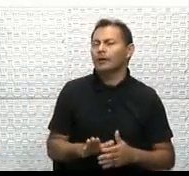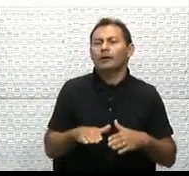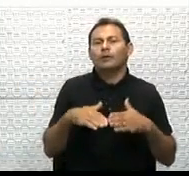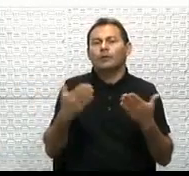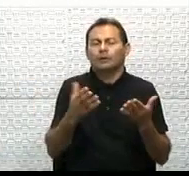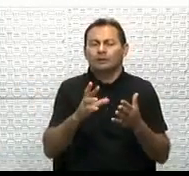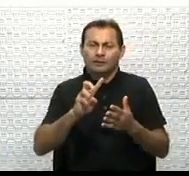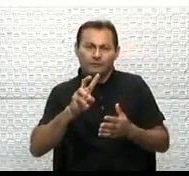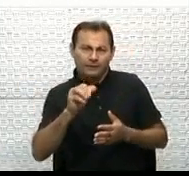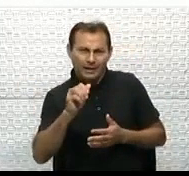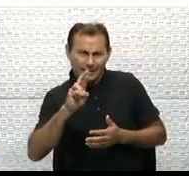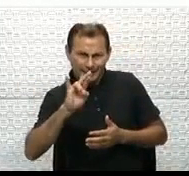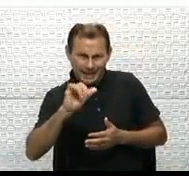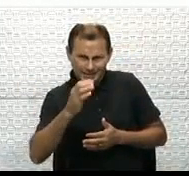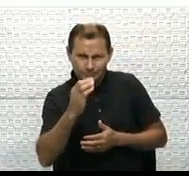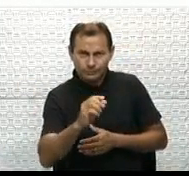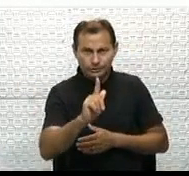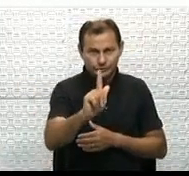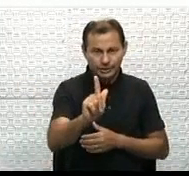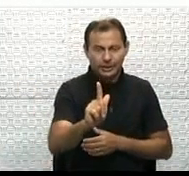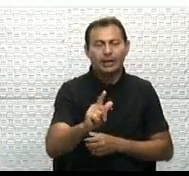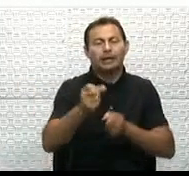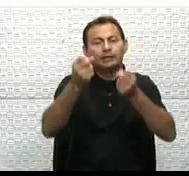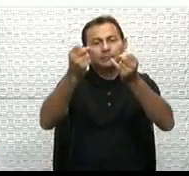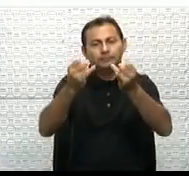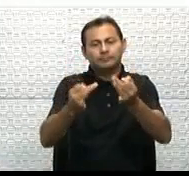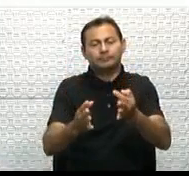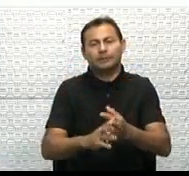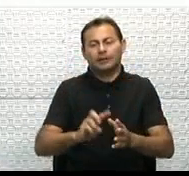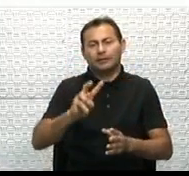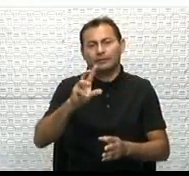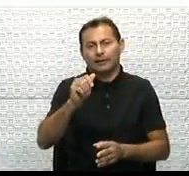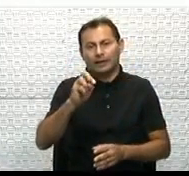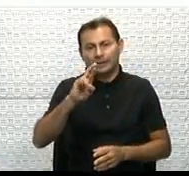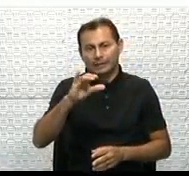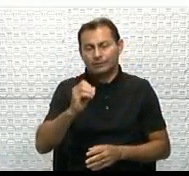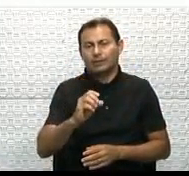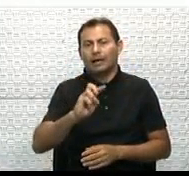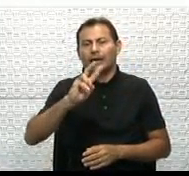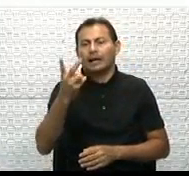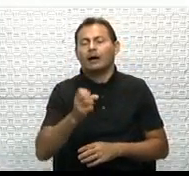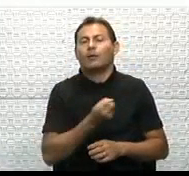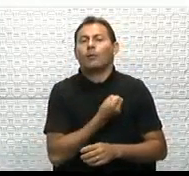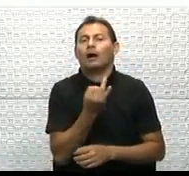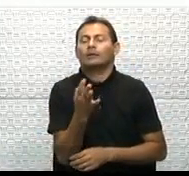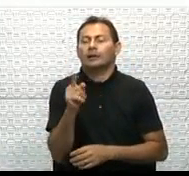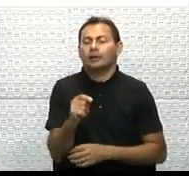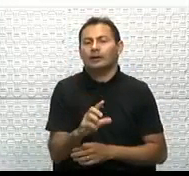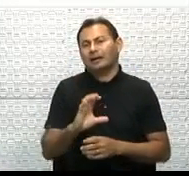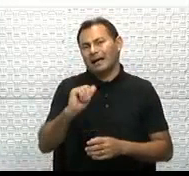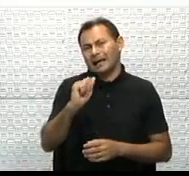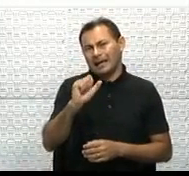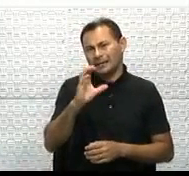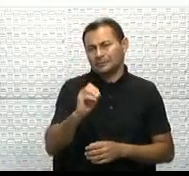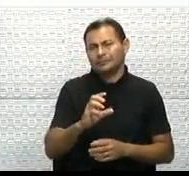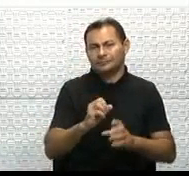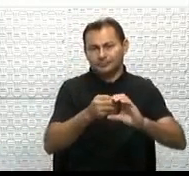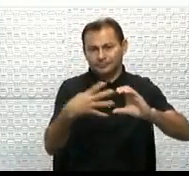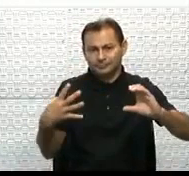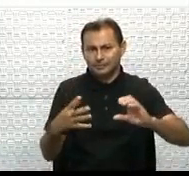Quanto da variação de G é explicado pela variação de H e quanto é devido ao acaso e